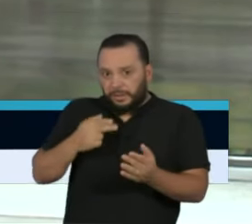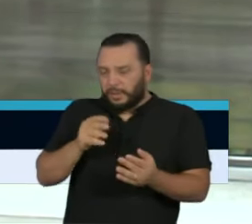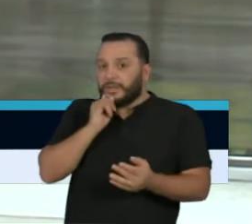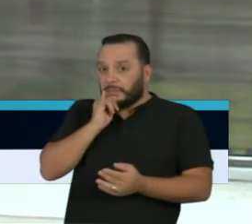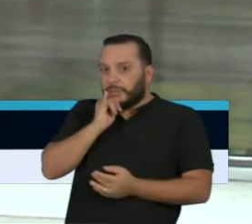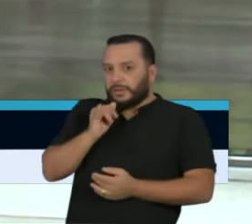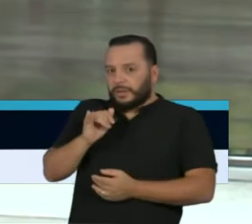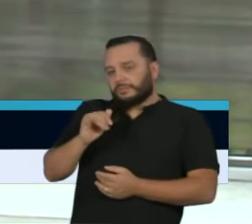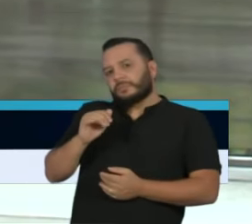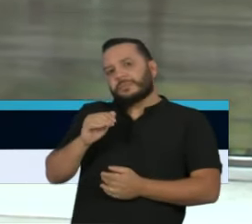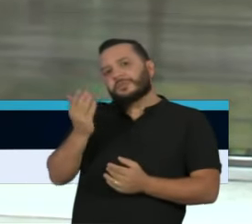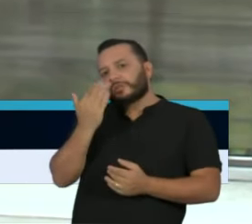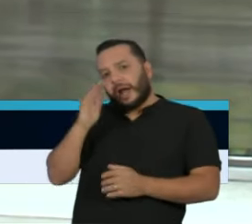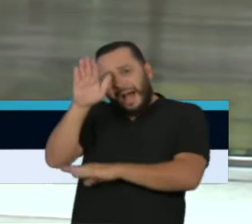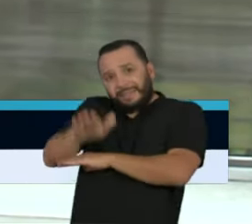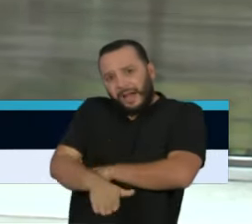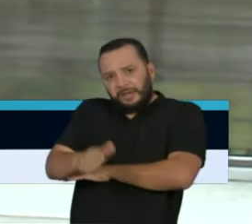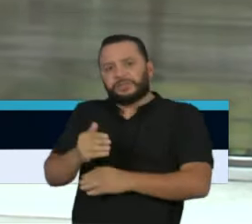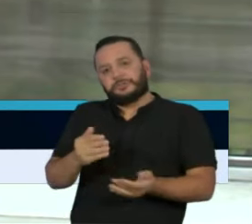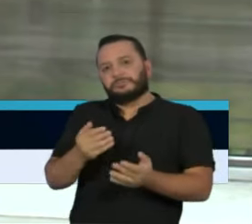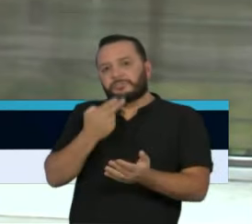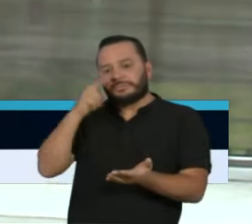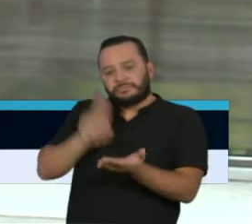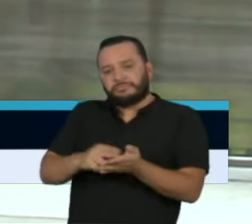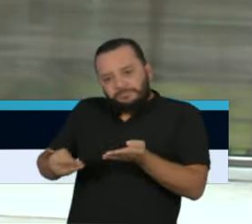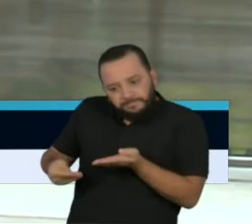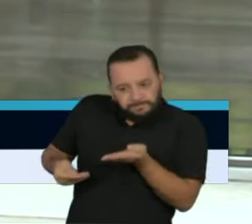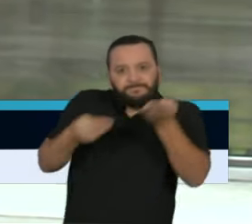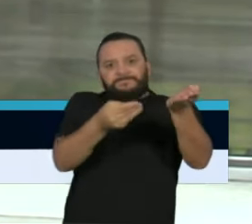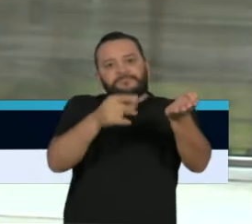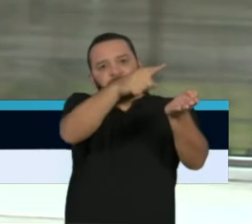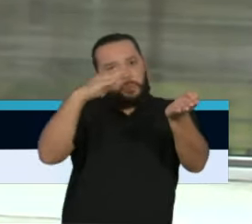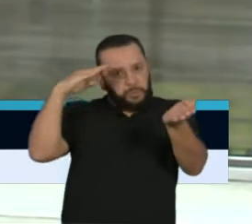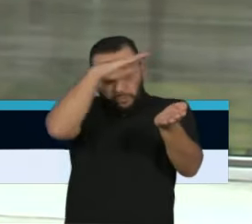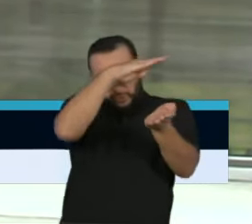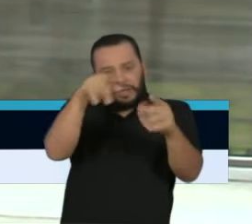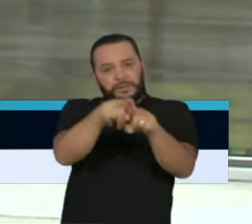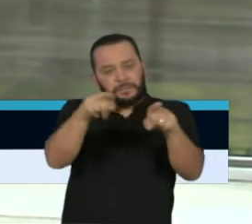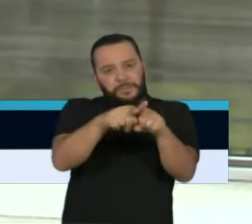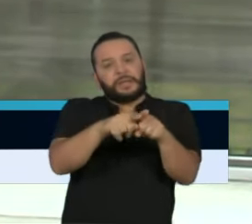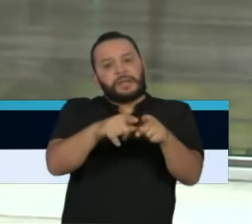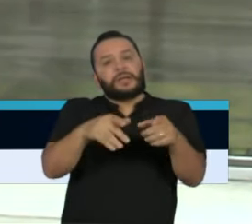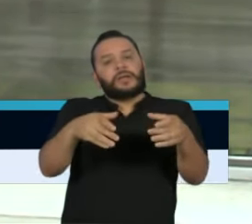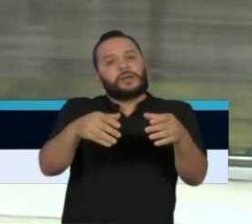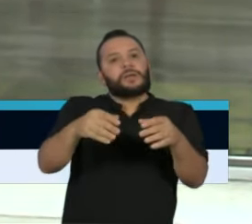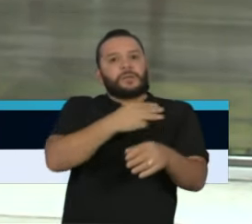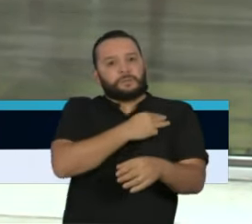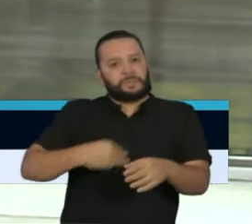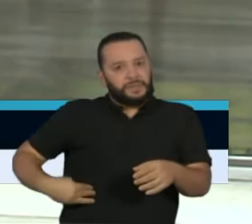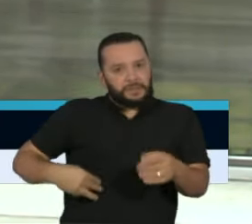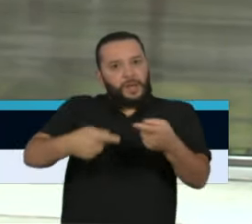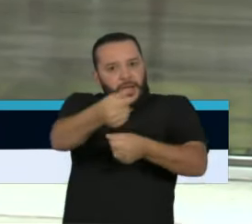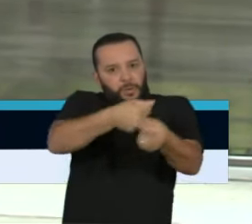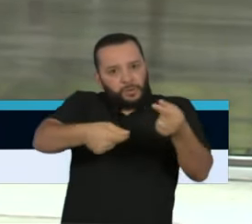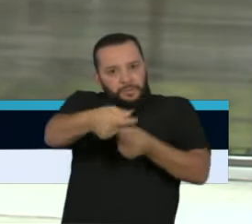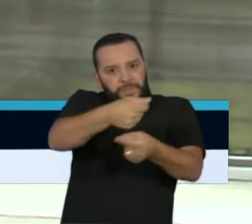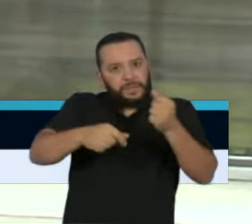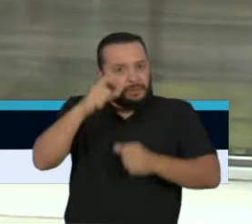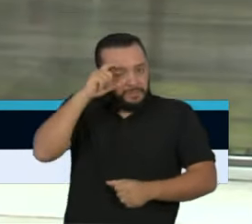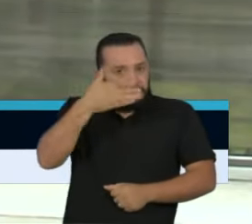almoço, para o presidente Jair Bolsonaro e as autoridades econômicas, a começar do ministro da Fazenda,